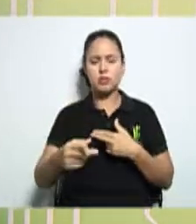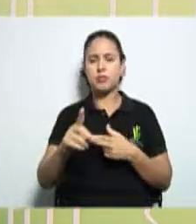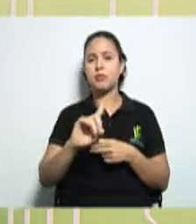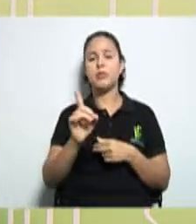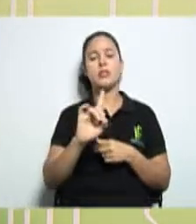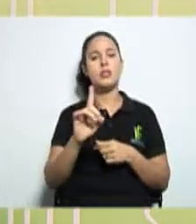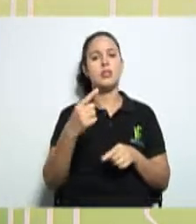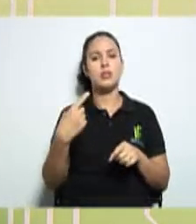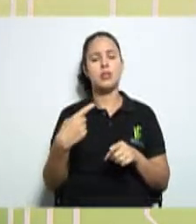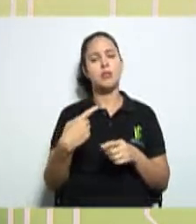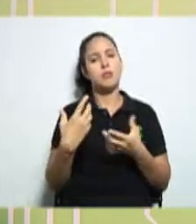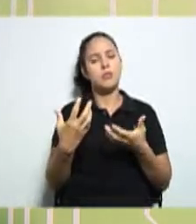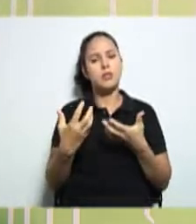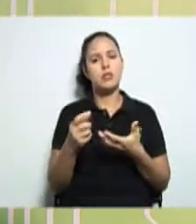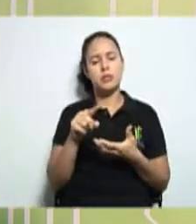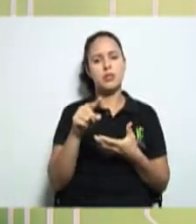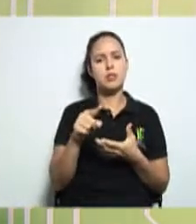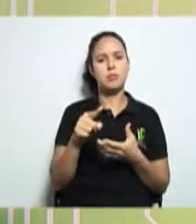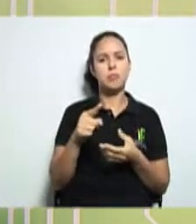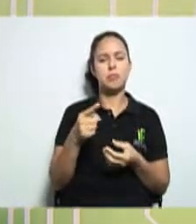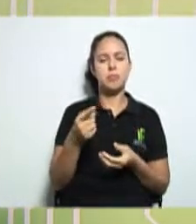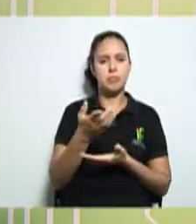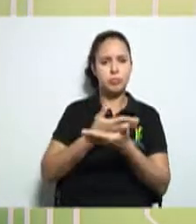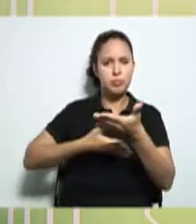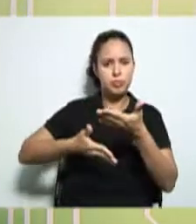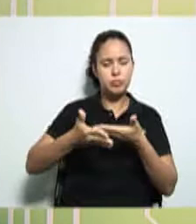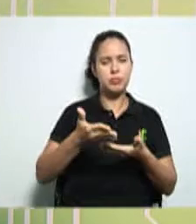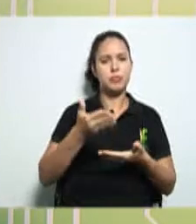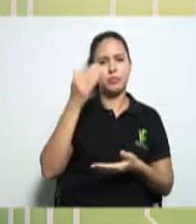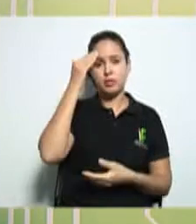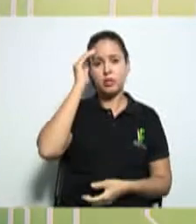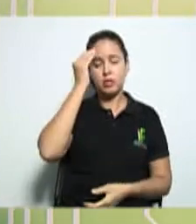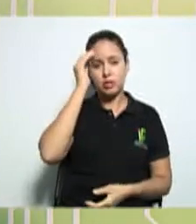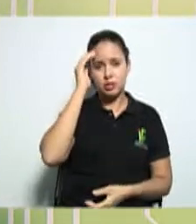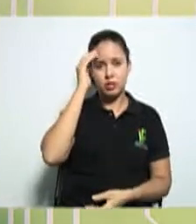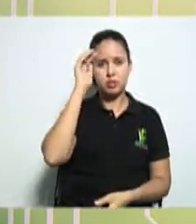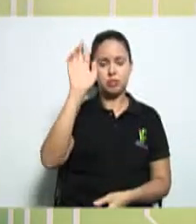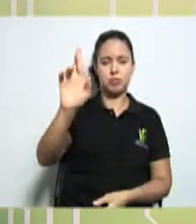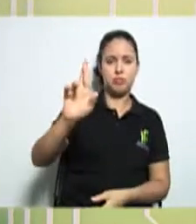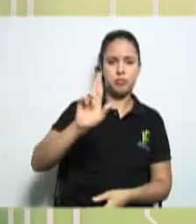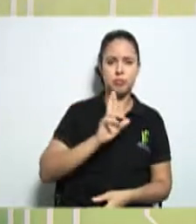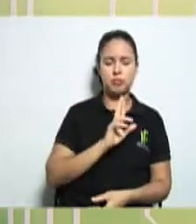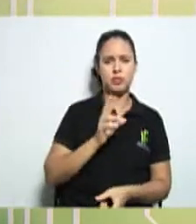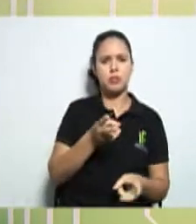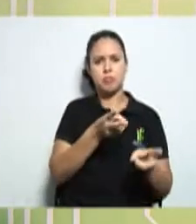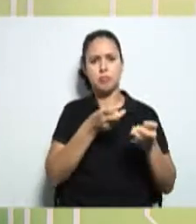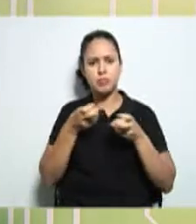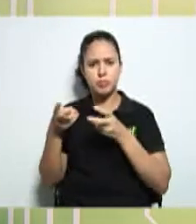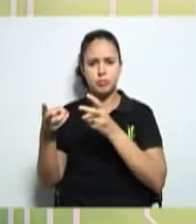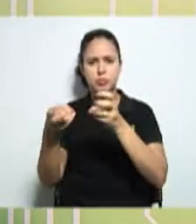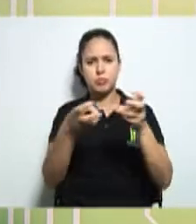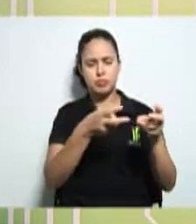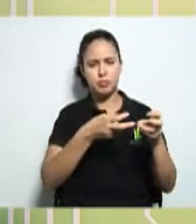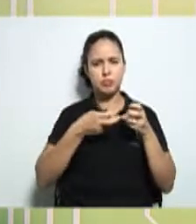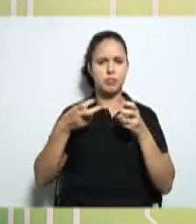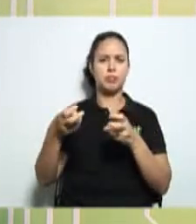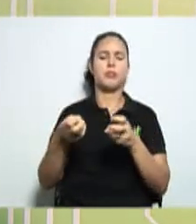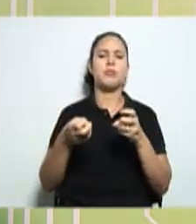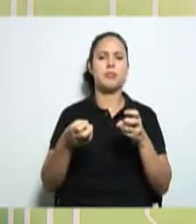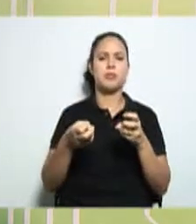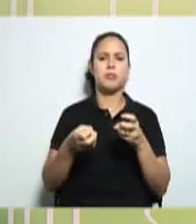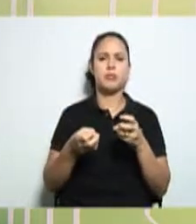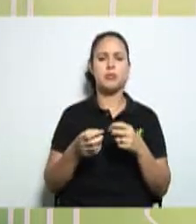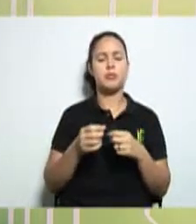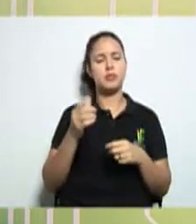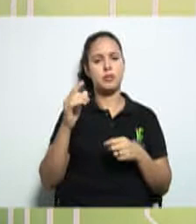resposta. A gente quer que vocês contribuam com o entendimento de vocês, com a percepção de vocês acerca daquela questão.